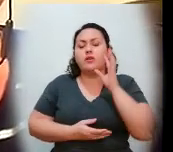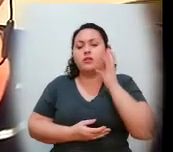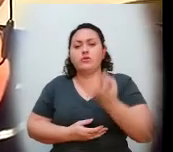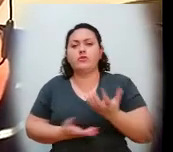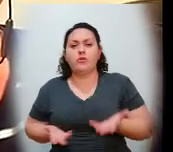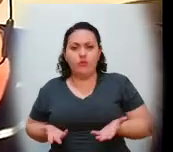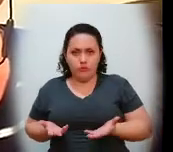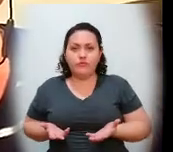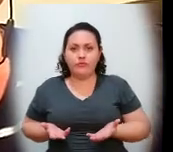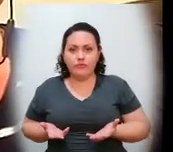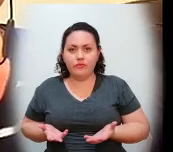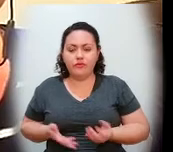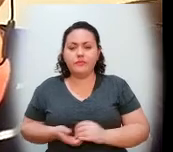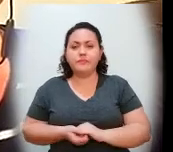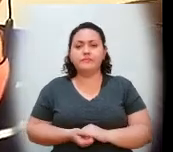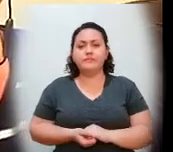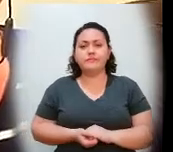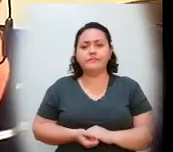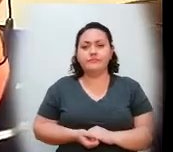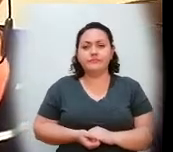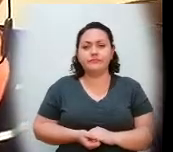trazer algumas,